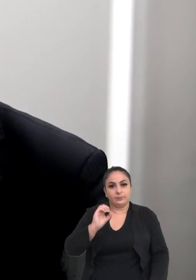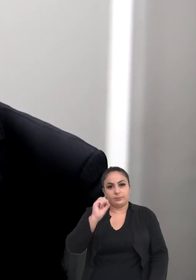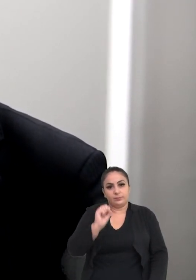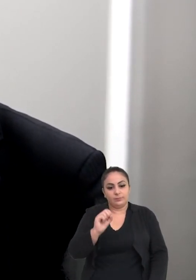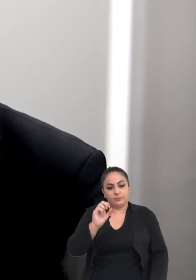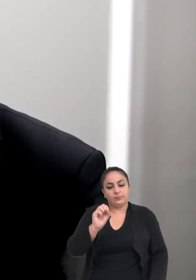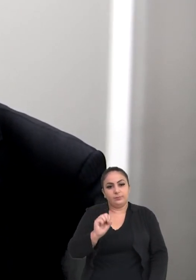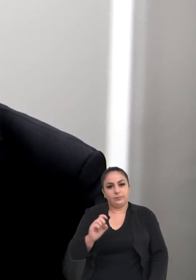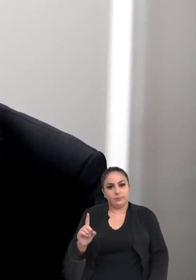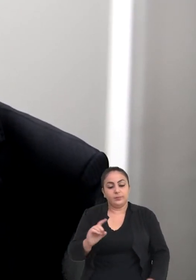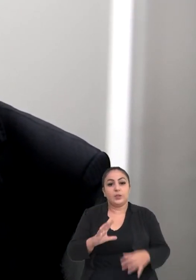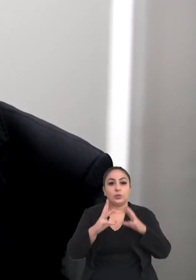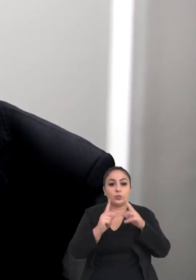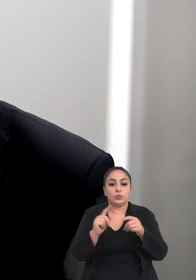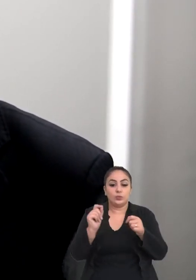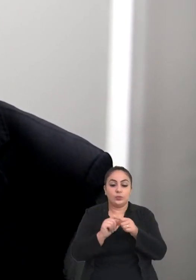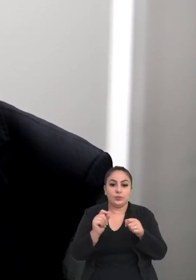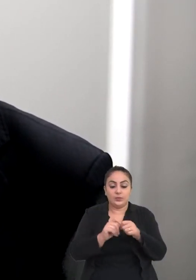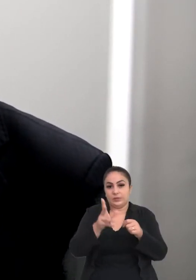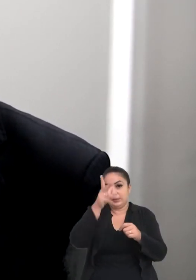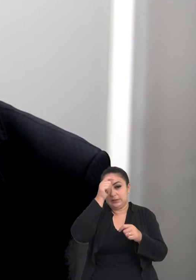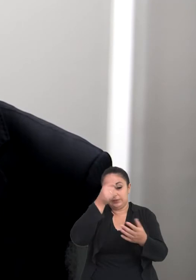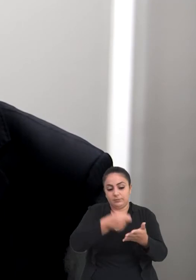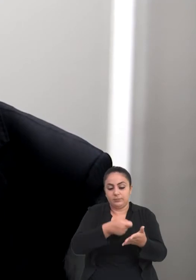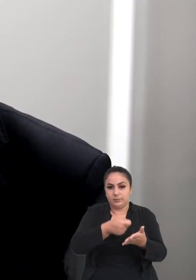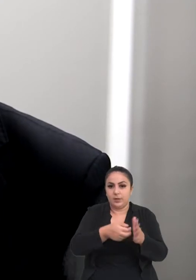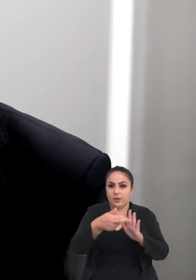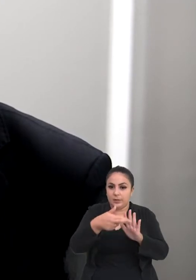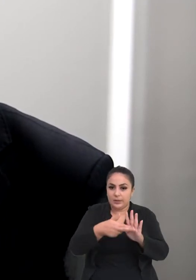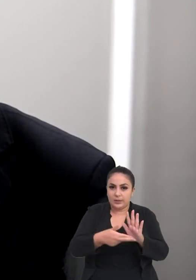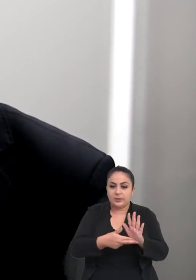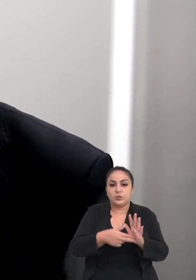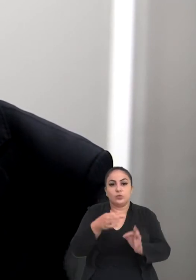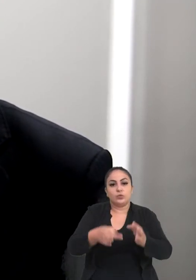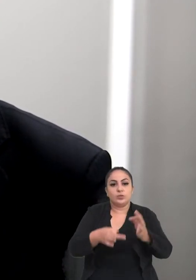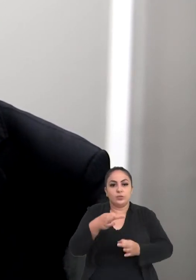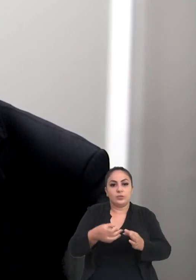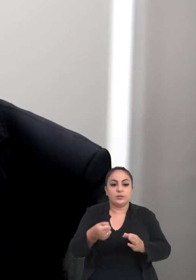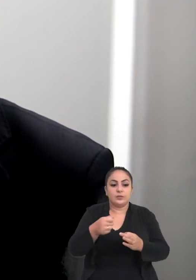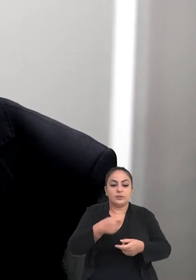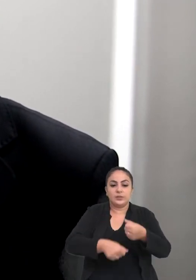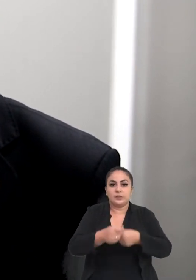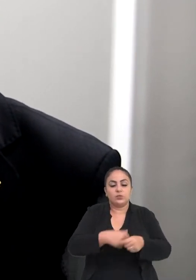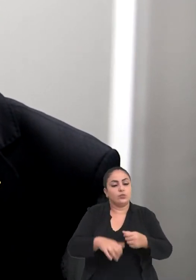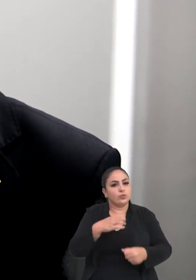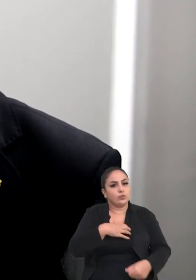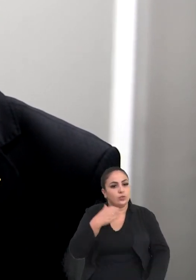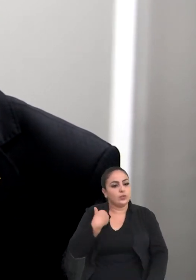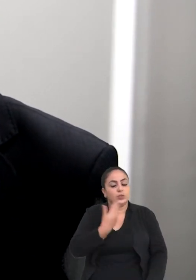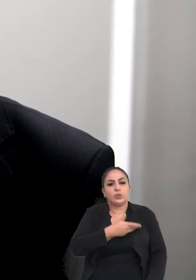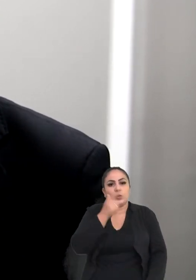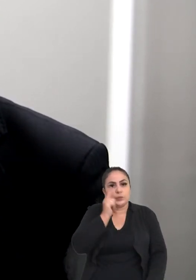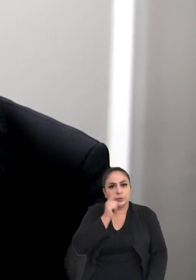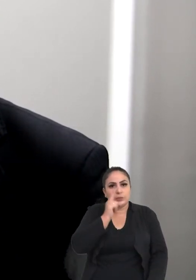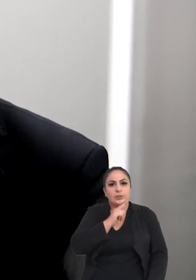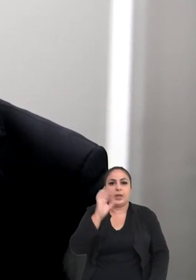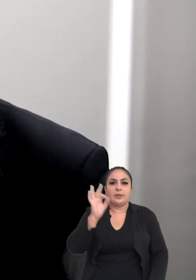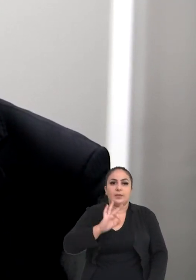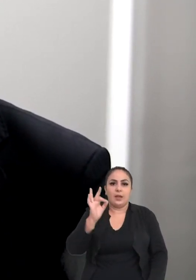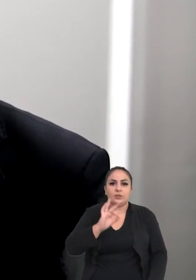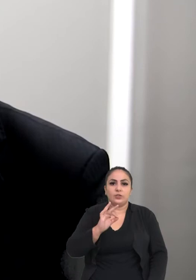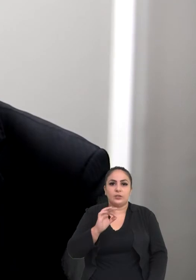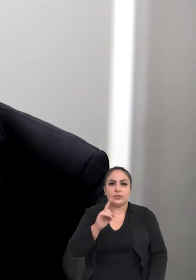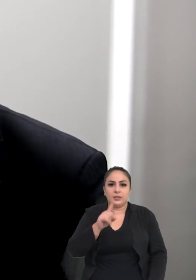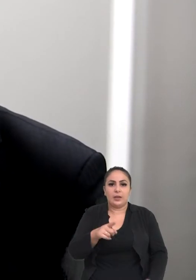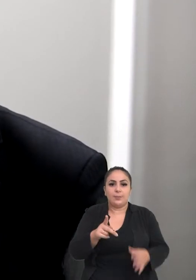do Sul e Sudeste. Então foi tudo feito com uma análise rigorosa, jurídica e financeira, de maneira que a gente tenha as